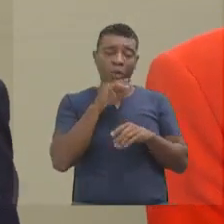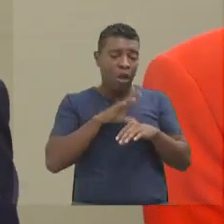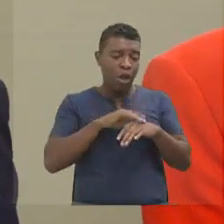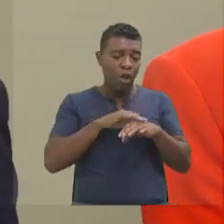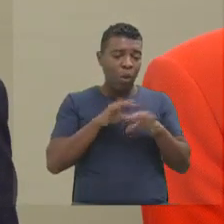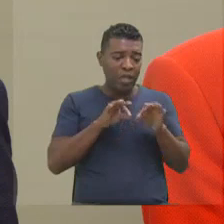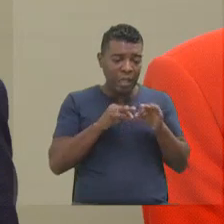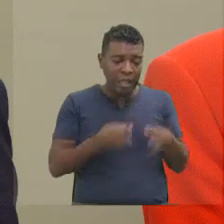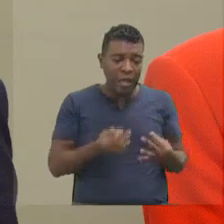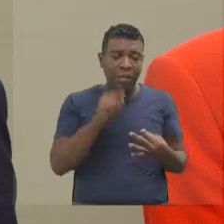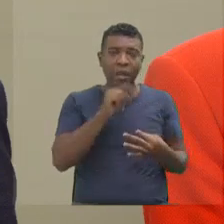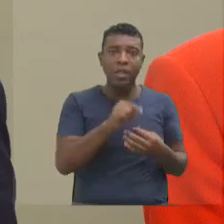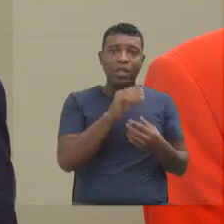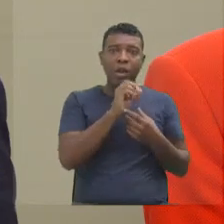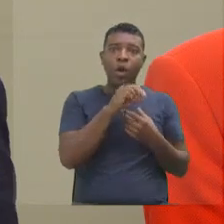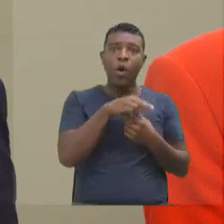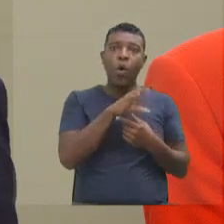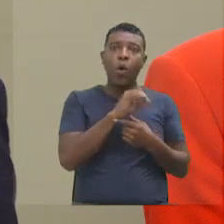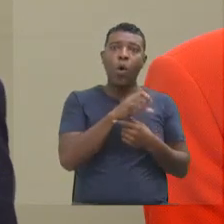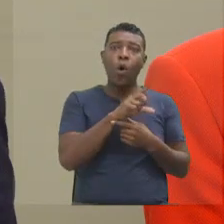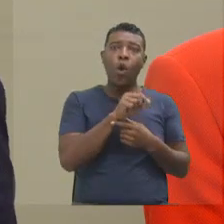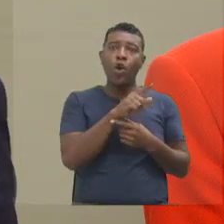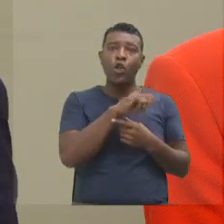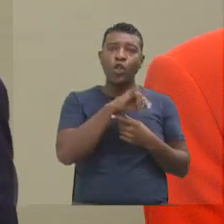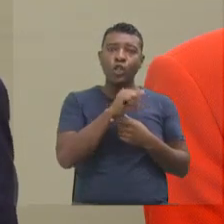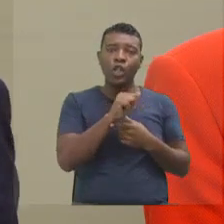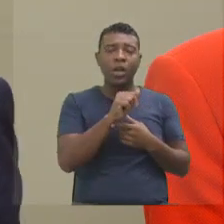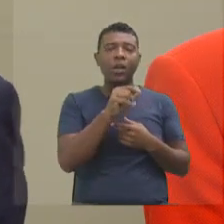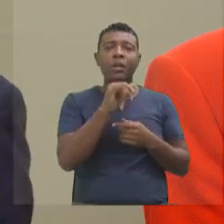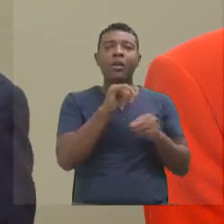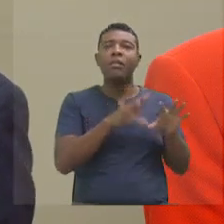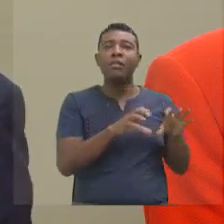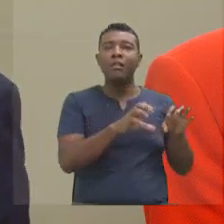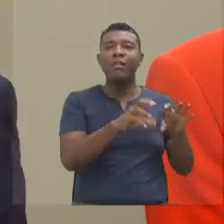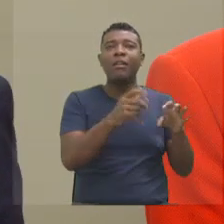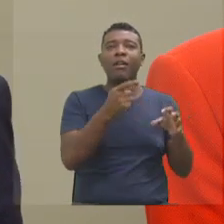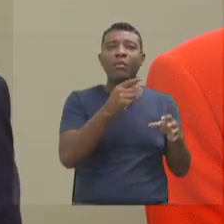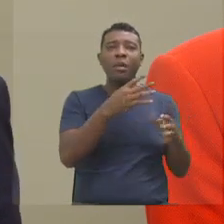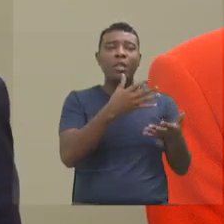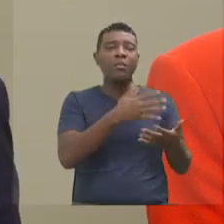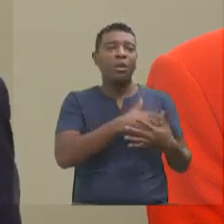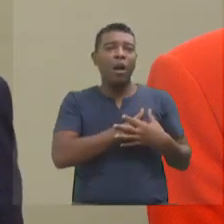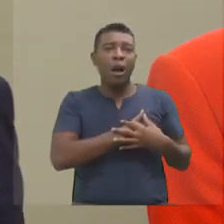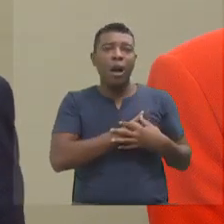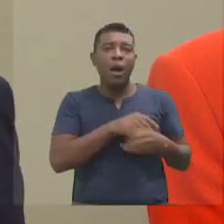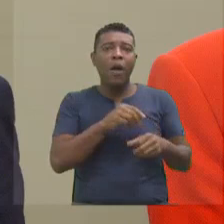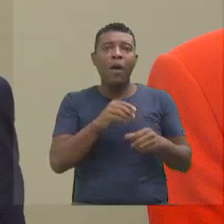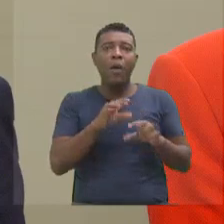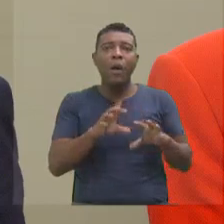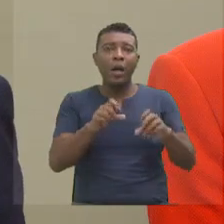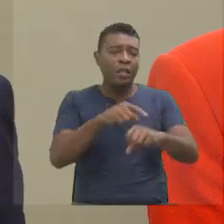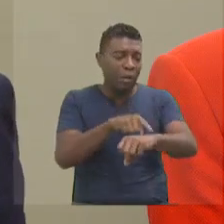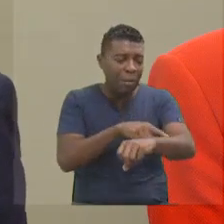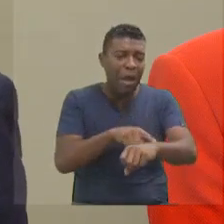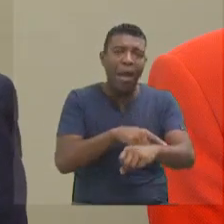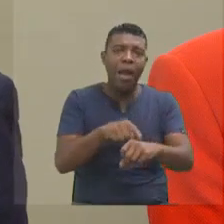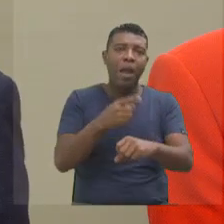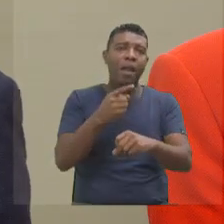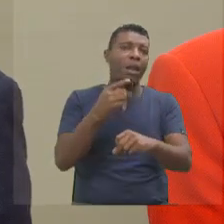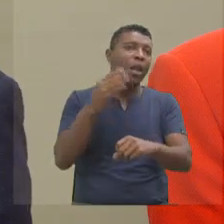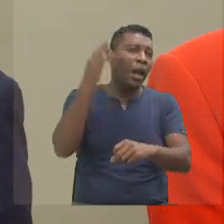Oncologia por exemplo um câncer de pele um câncer inicial de mama um tumor inicial de cabeça e pescoço